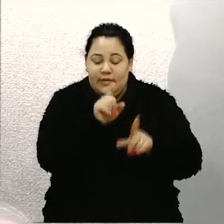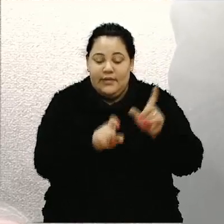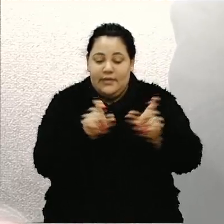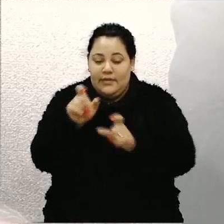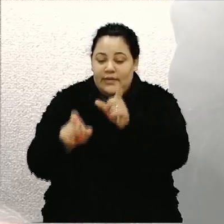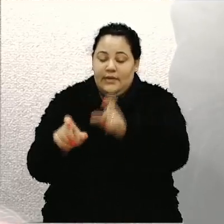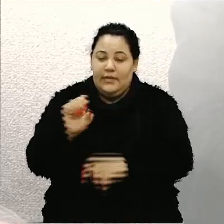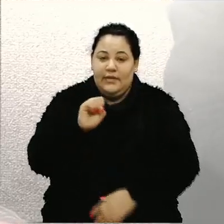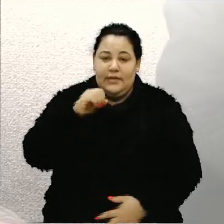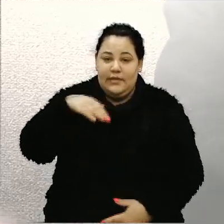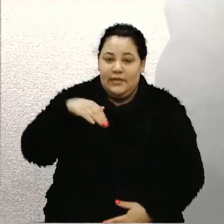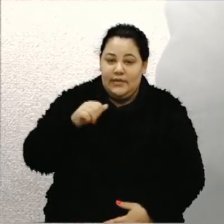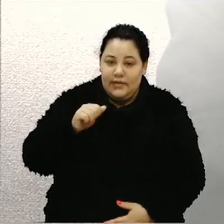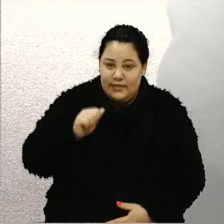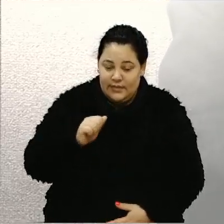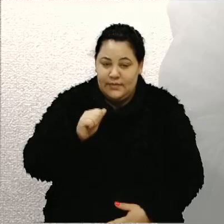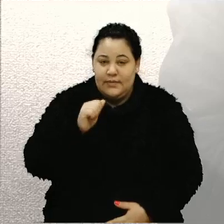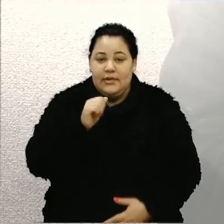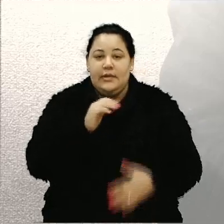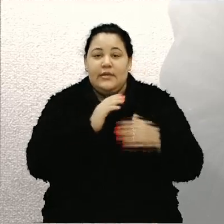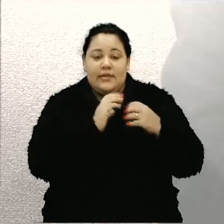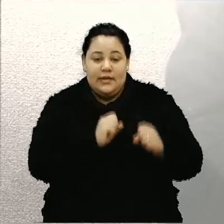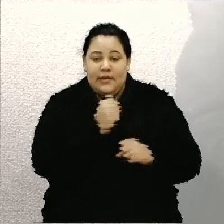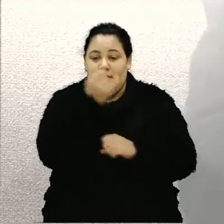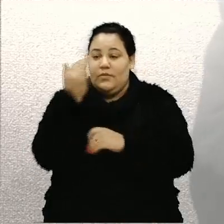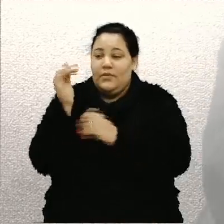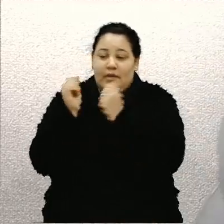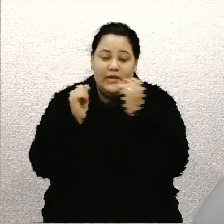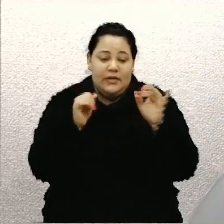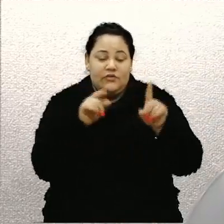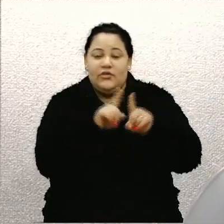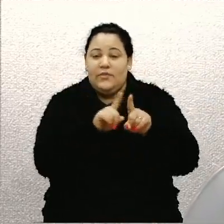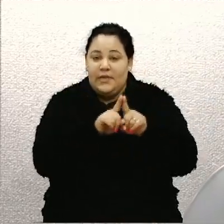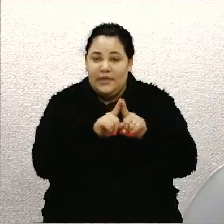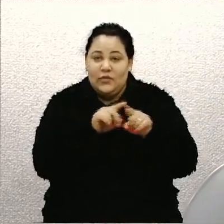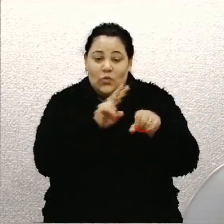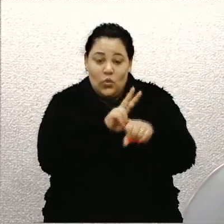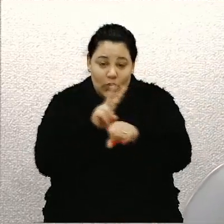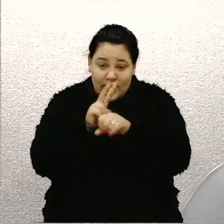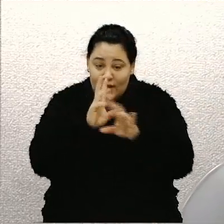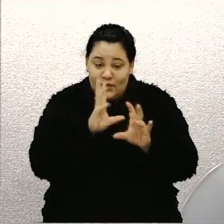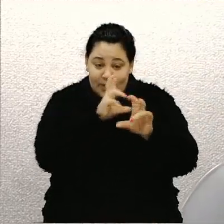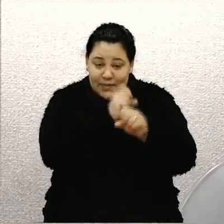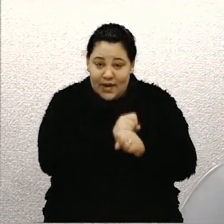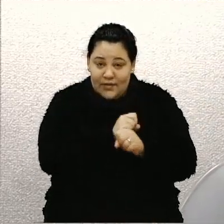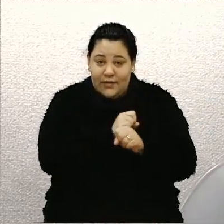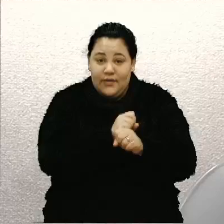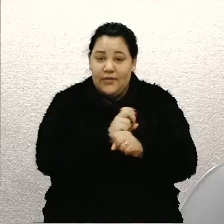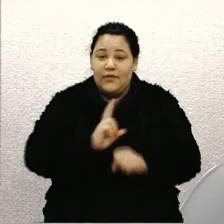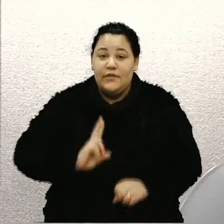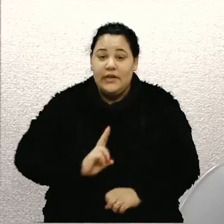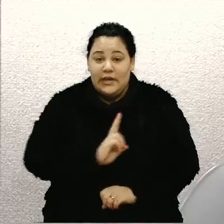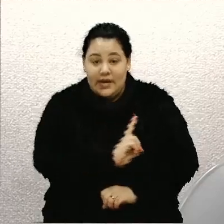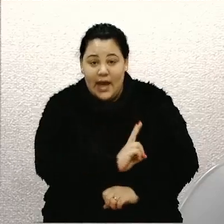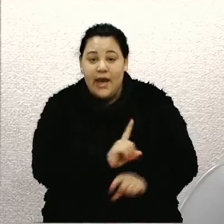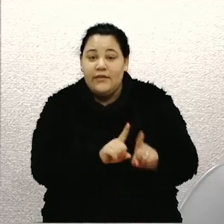SEMA, da Secretaria do Meio Ambiente, da Proteção Animal, os veterinários que lá trabalham, que fazem um